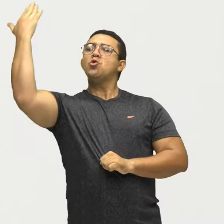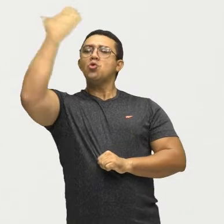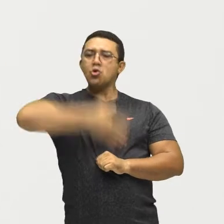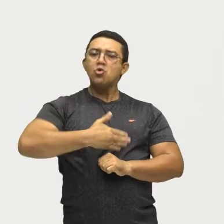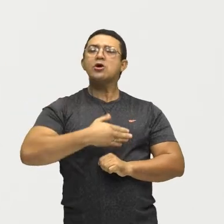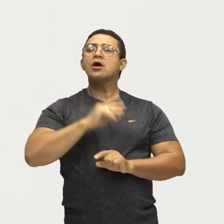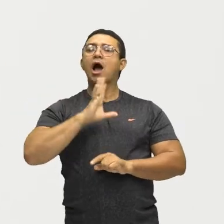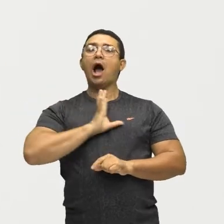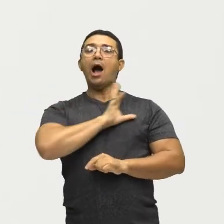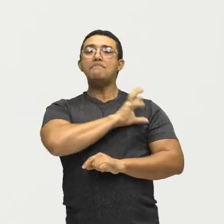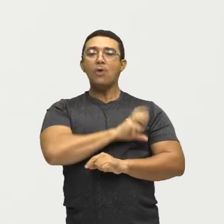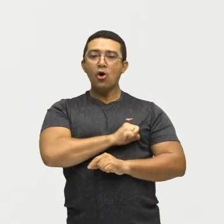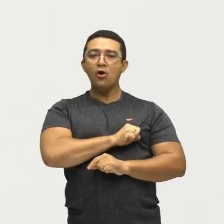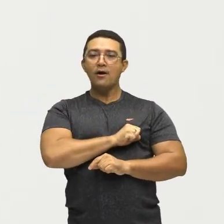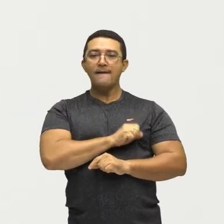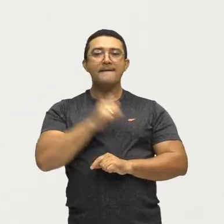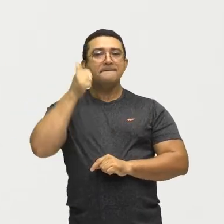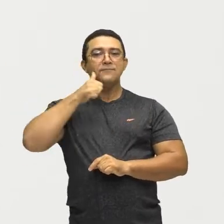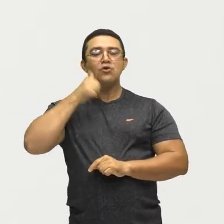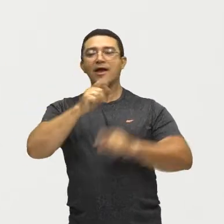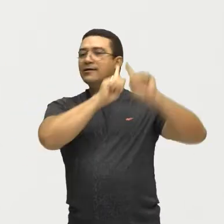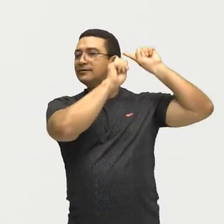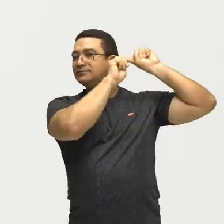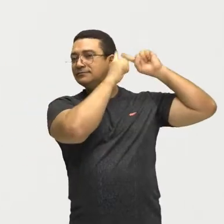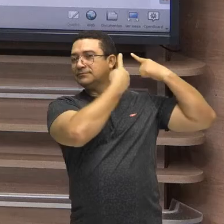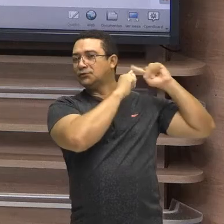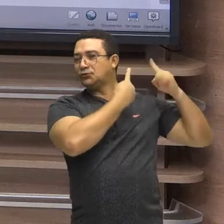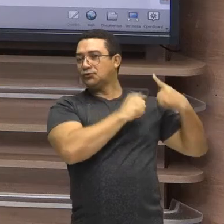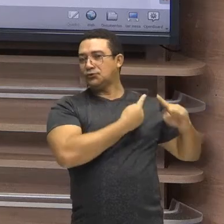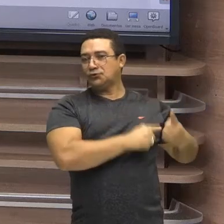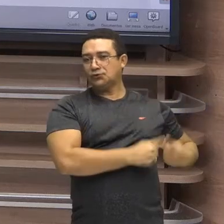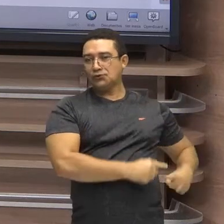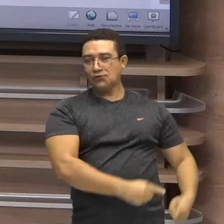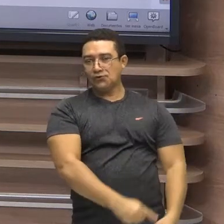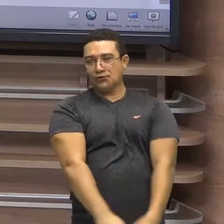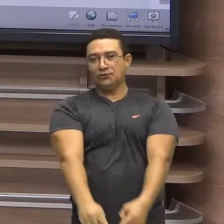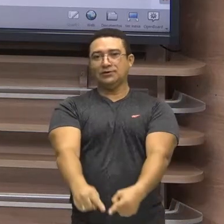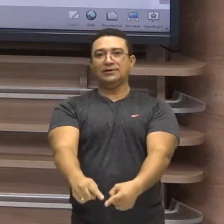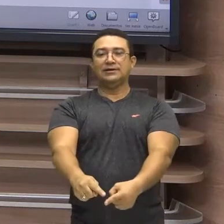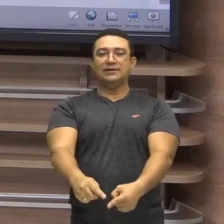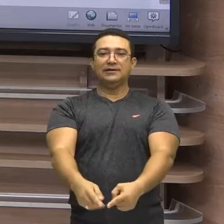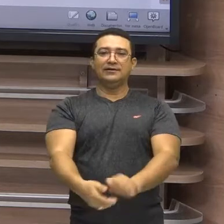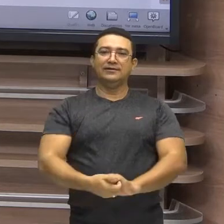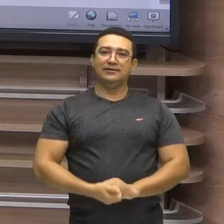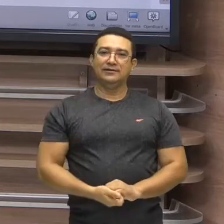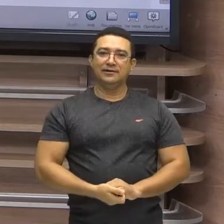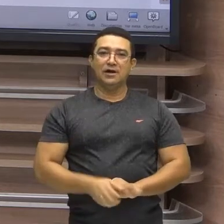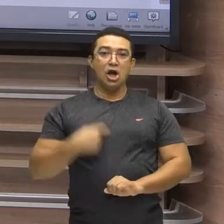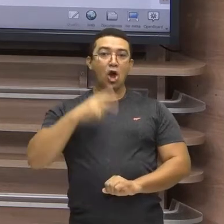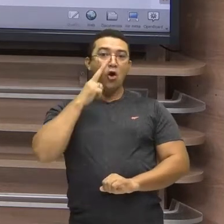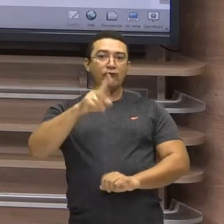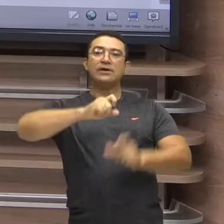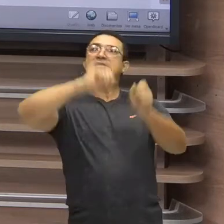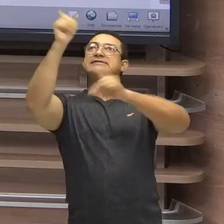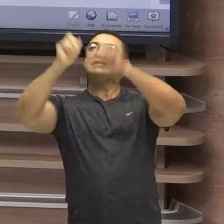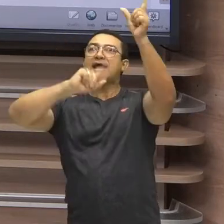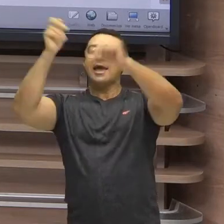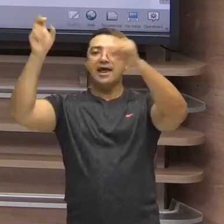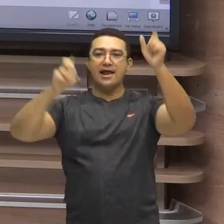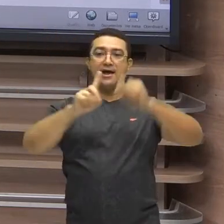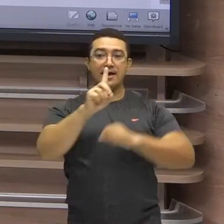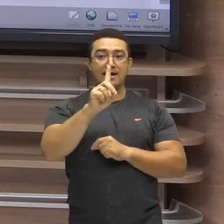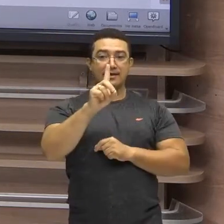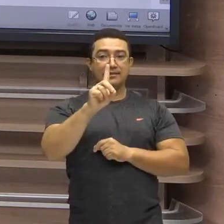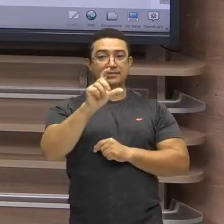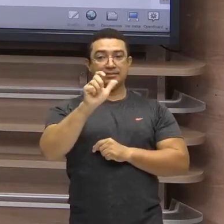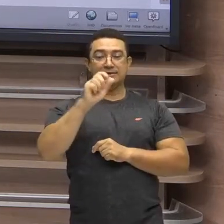Rapunzel, veja só também o exagero. Eu vi a estrela de Davi brilhar